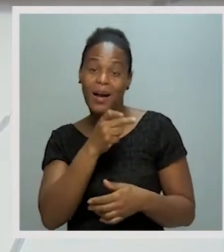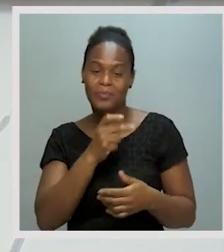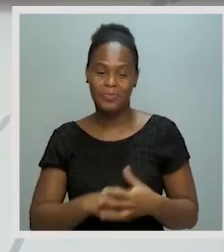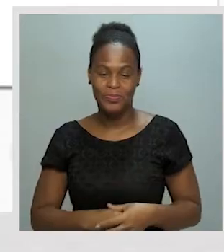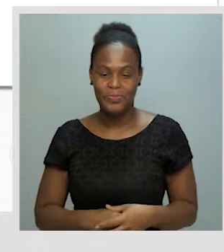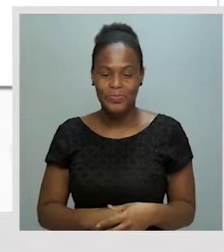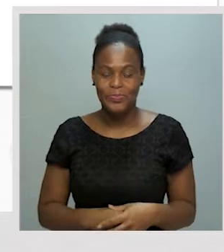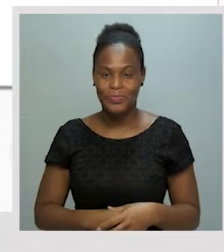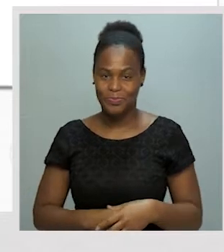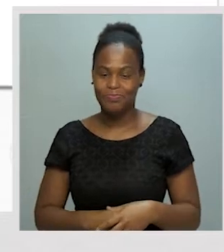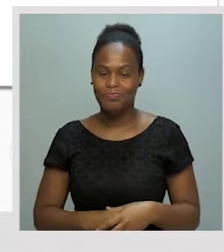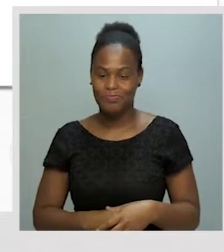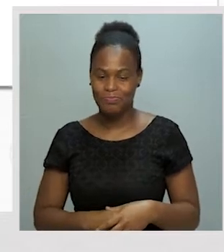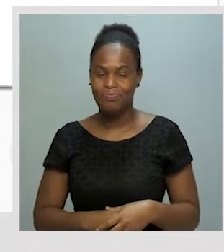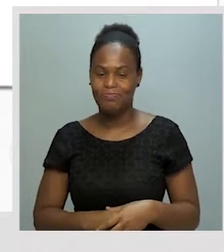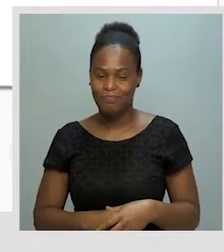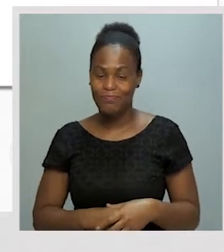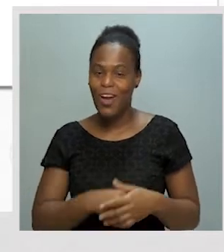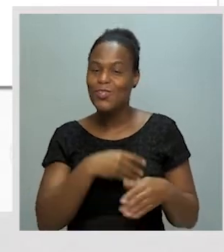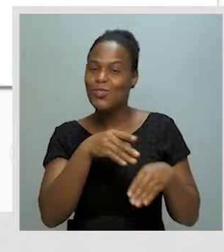linha A.